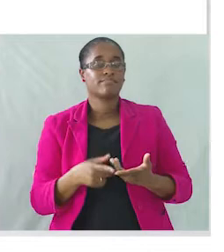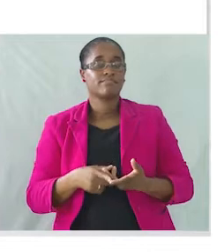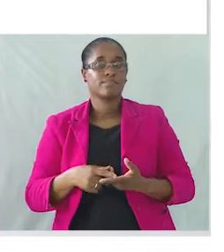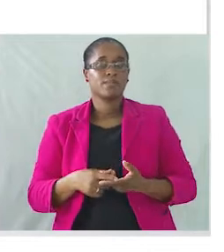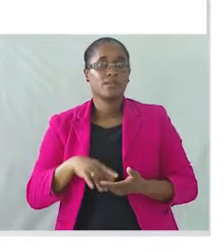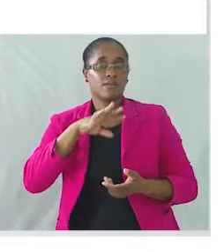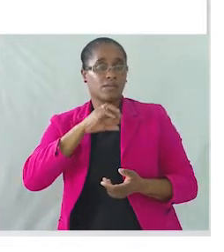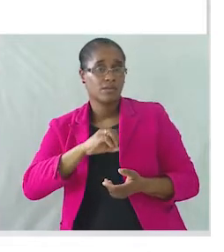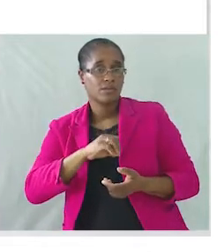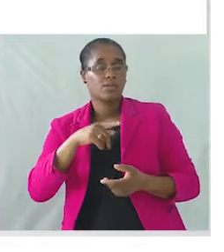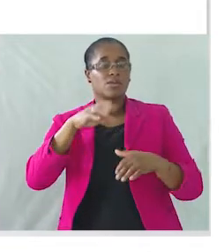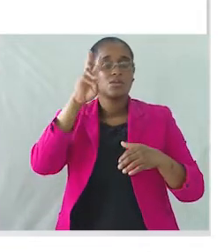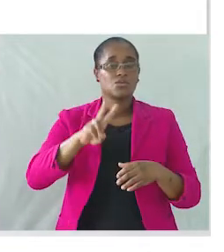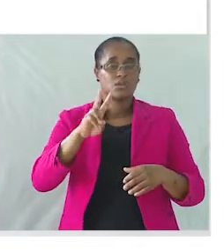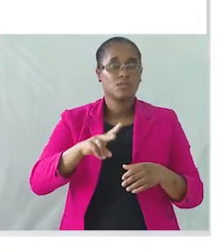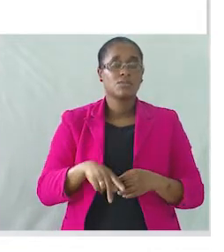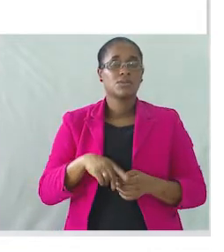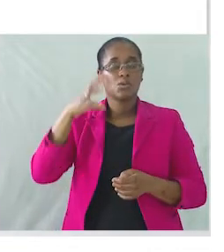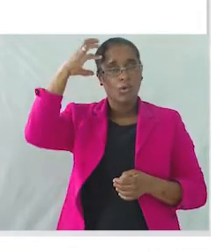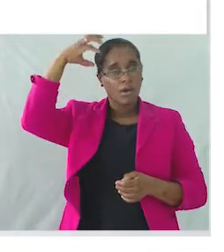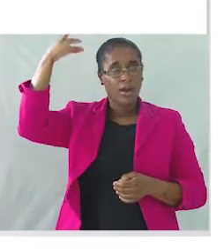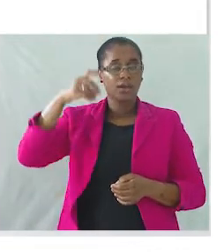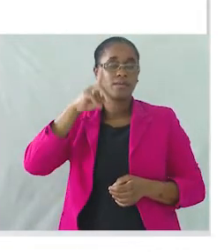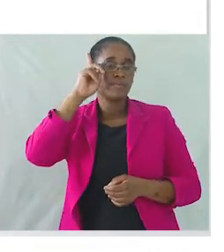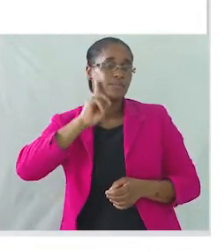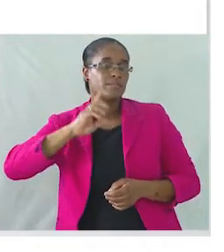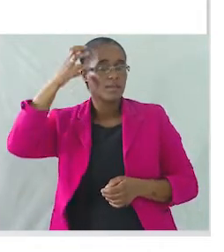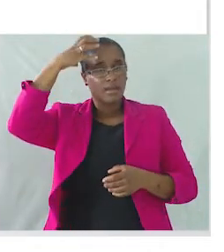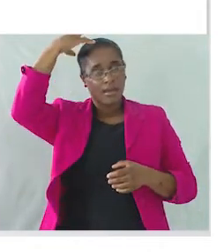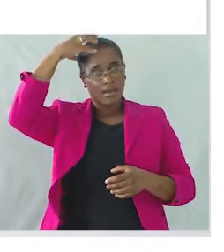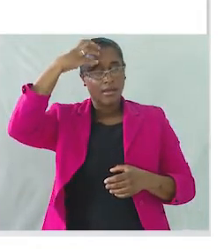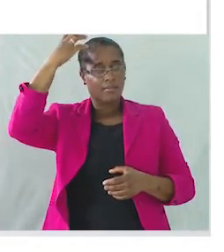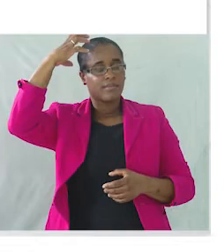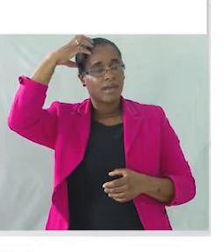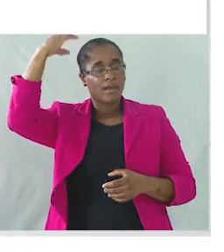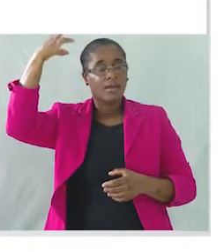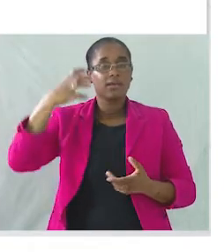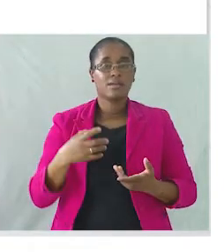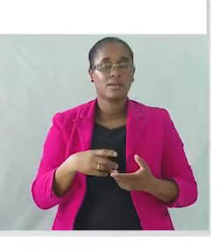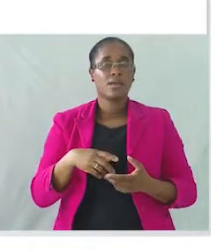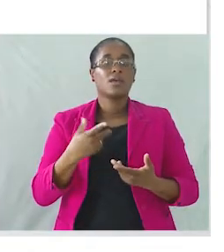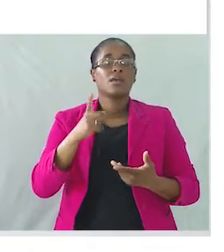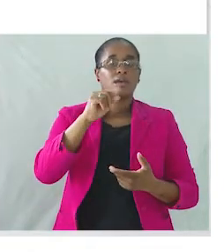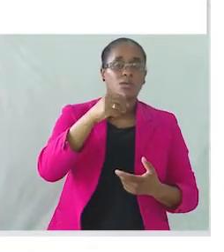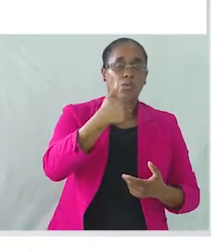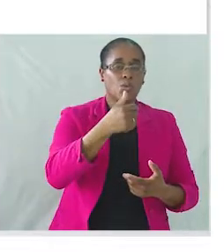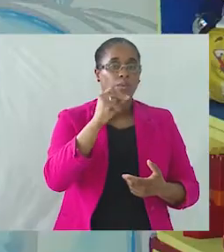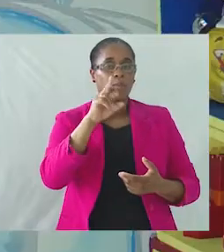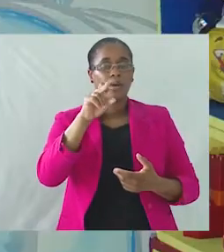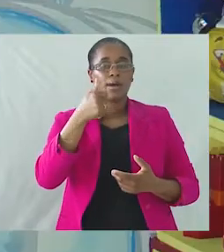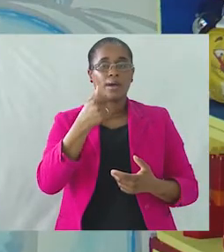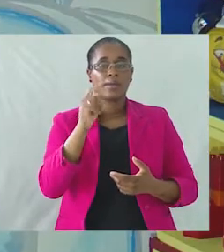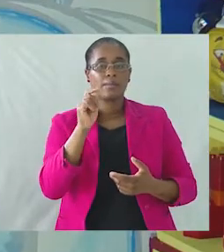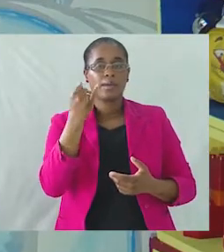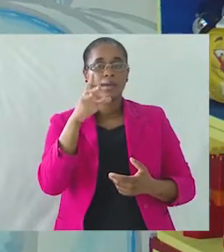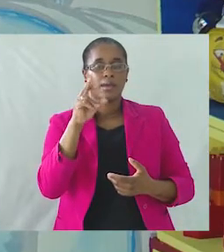rainha, as fadas, o barbeiro, o pastor, porque ele chamou o pastor